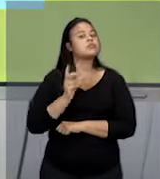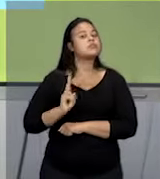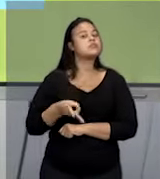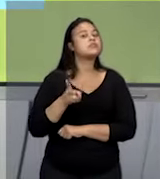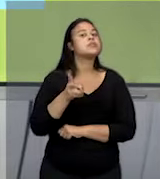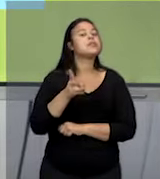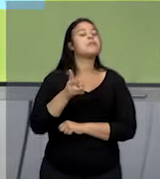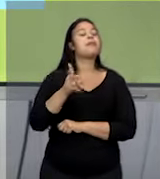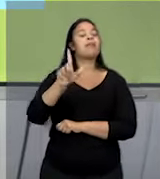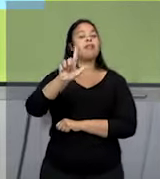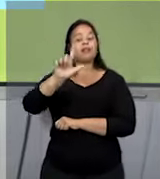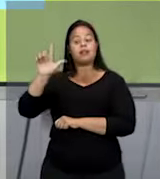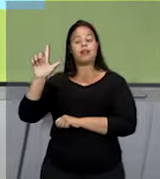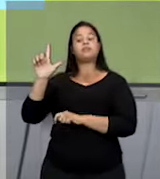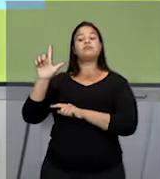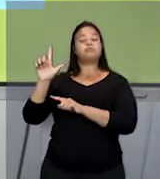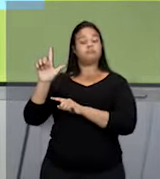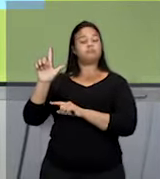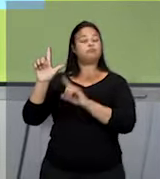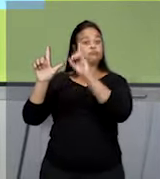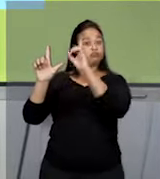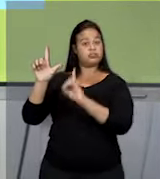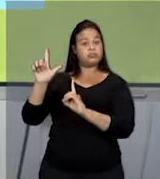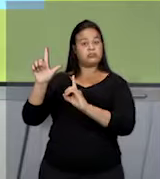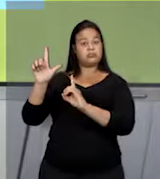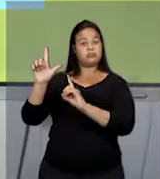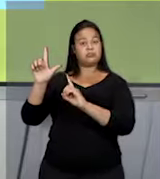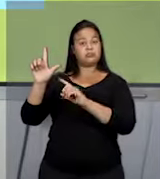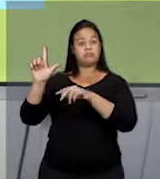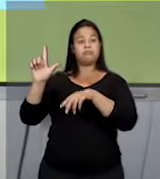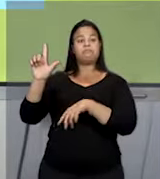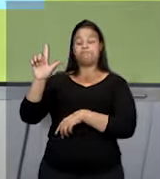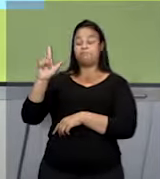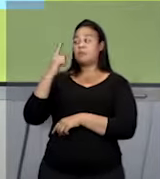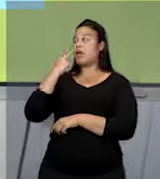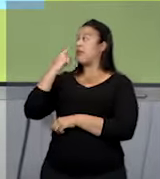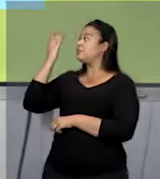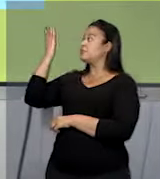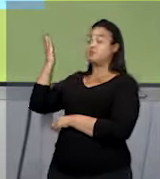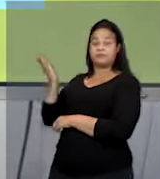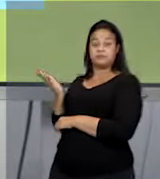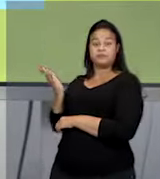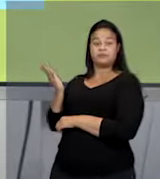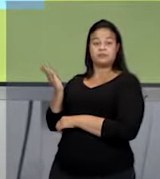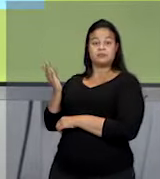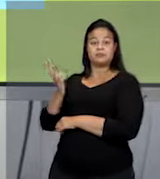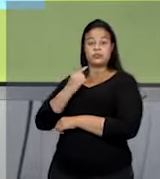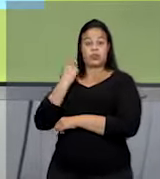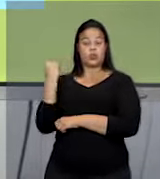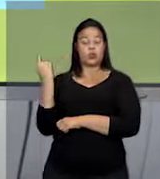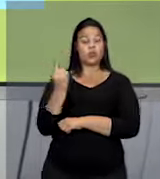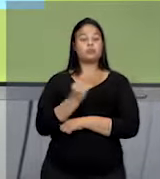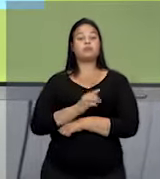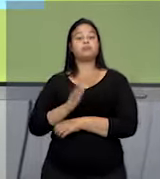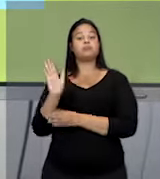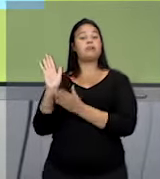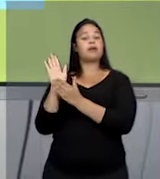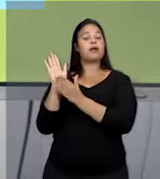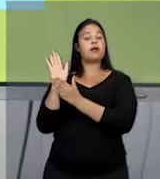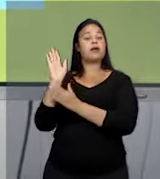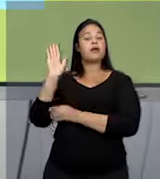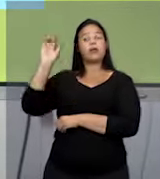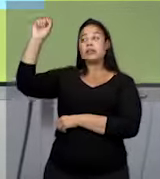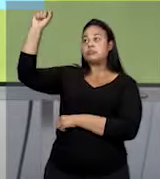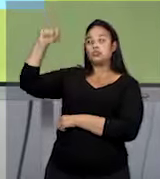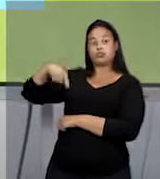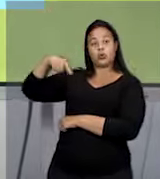o leste para o lado direito da pessoa. Lá fora, nós viramos o nosso braço direito para o nascer do